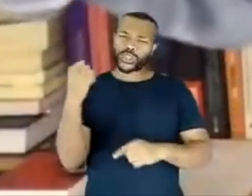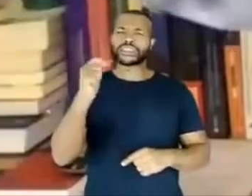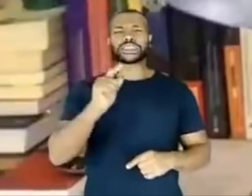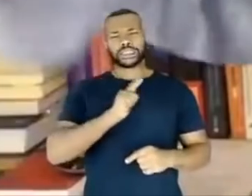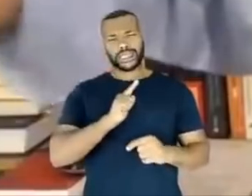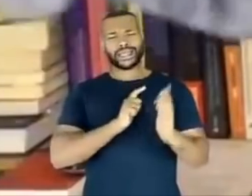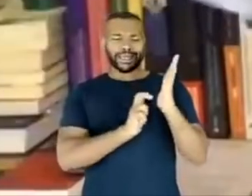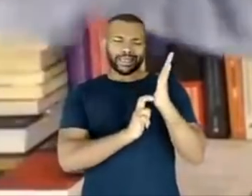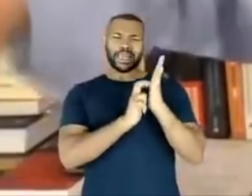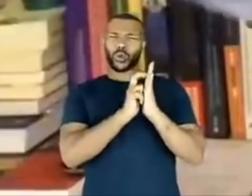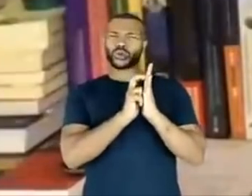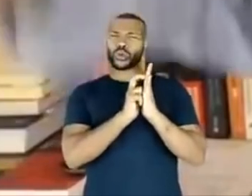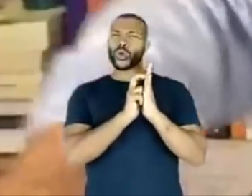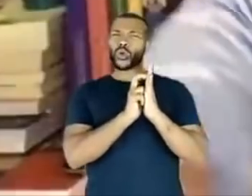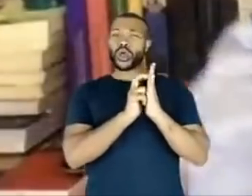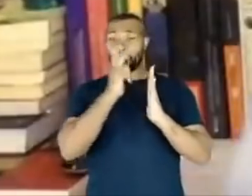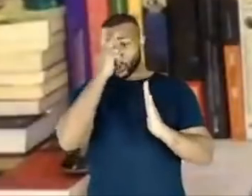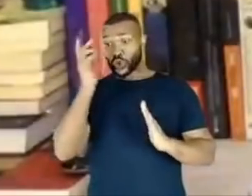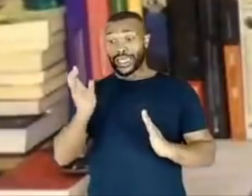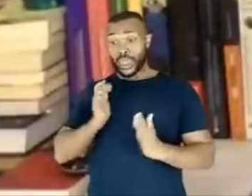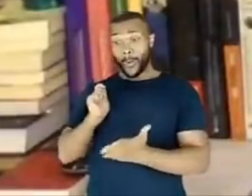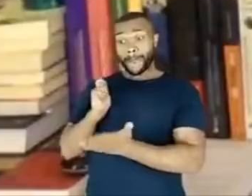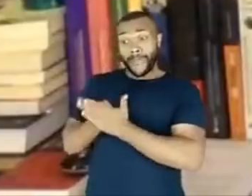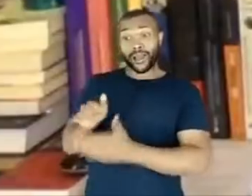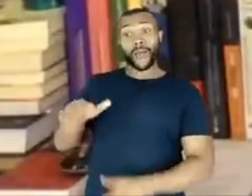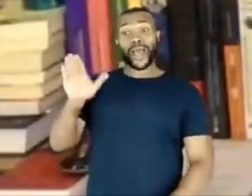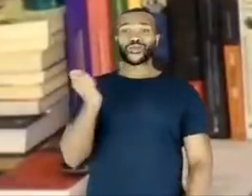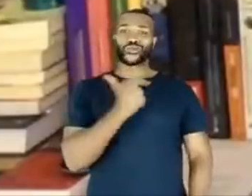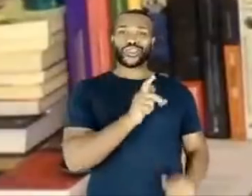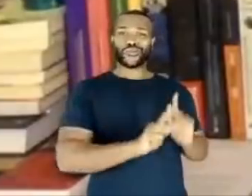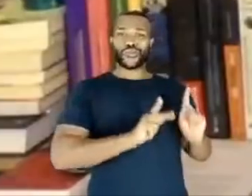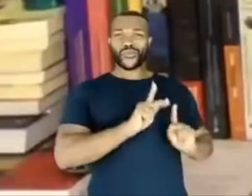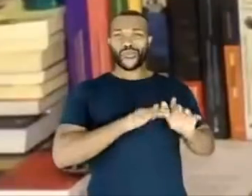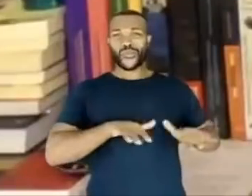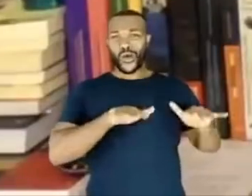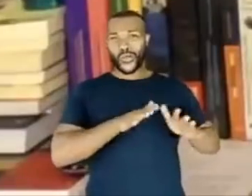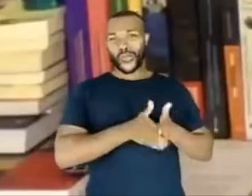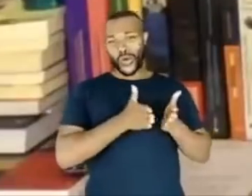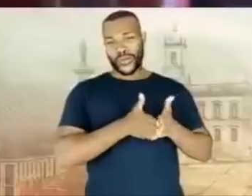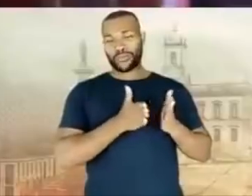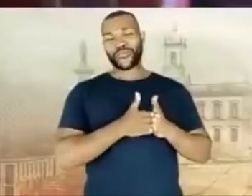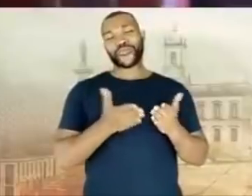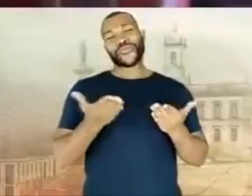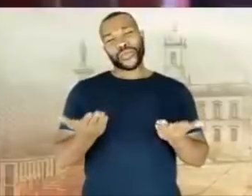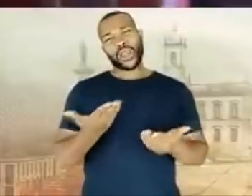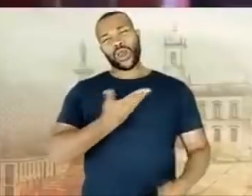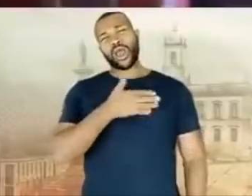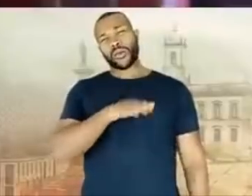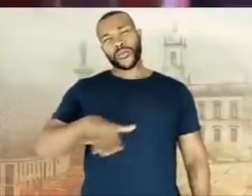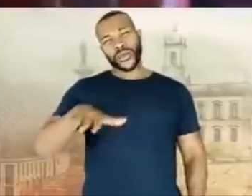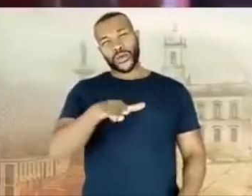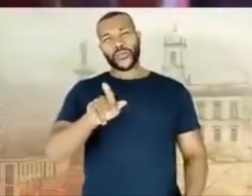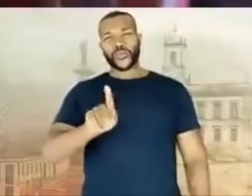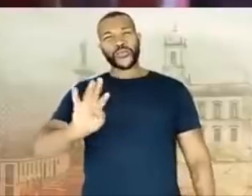tributária em que os ricos pagam mais do que os pobres. Então, meus companheiros e companheiras do PT, eu